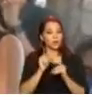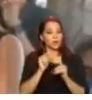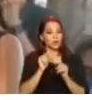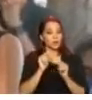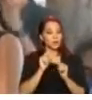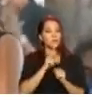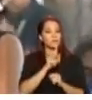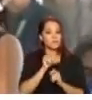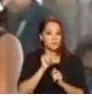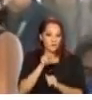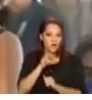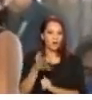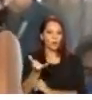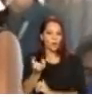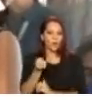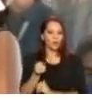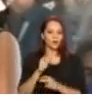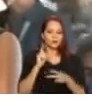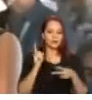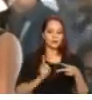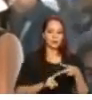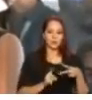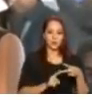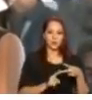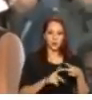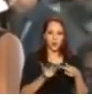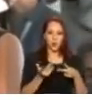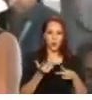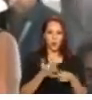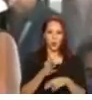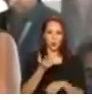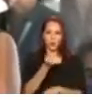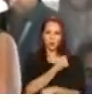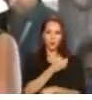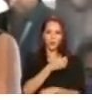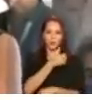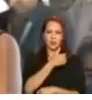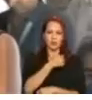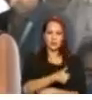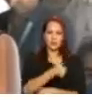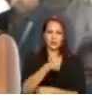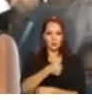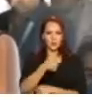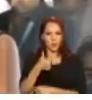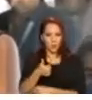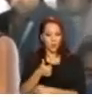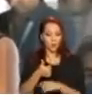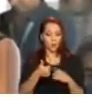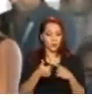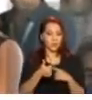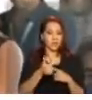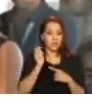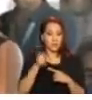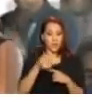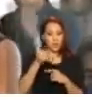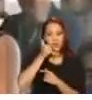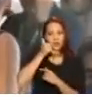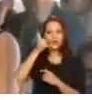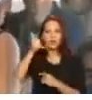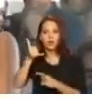que vão receber? Outra coisa, o 111, ele também serve para tirar